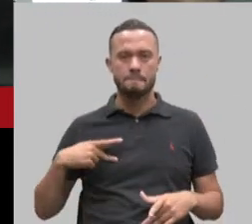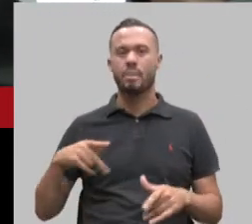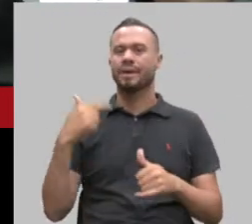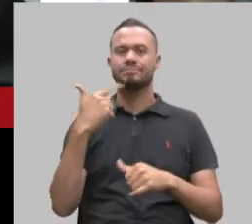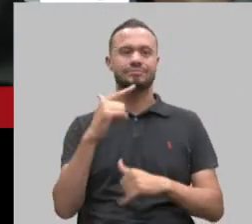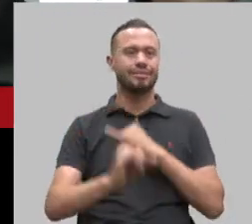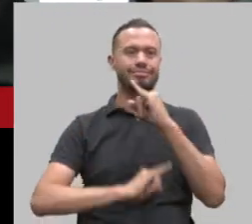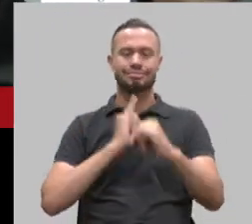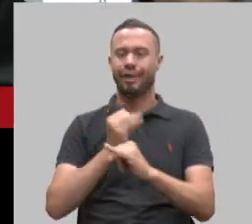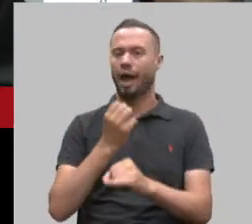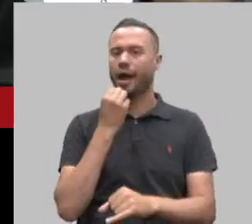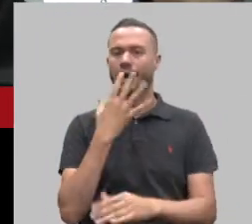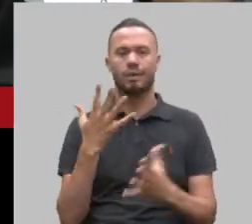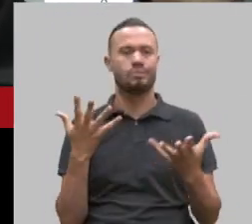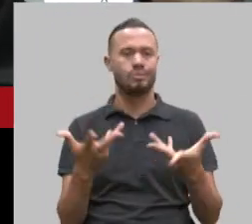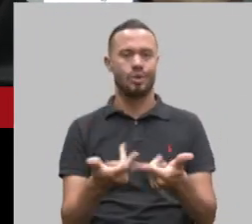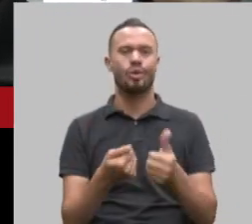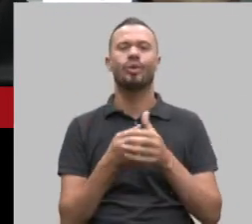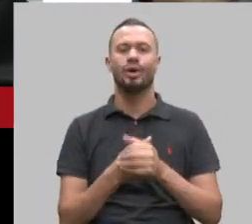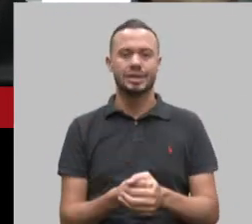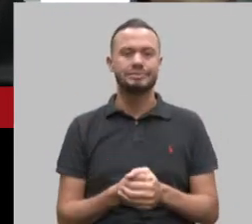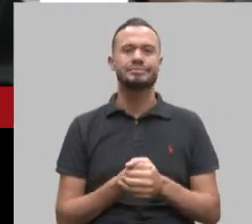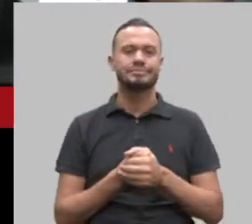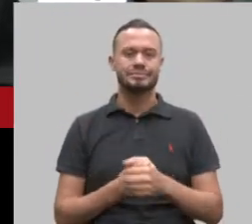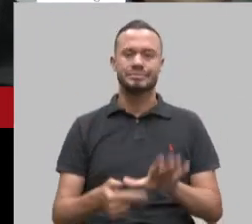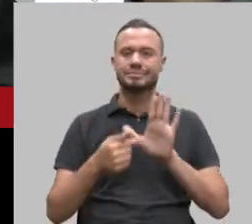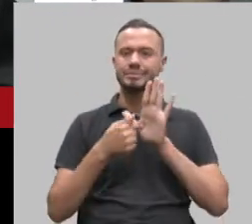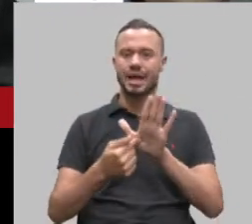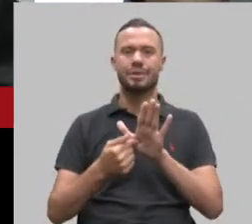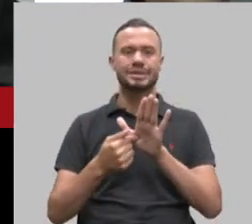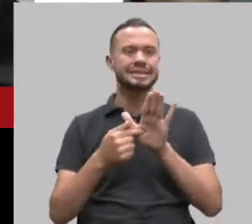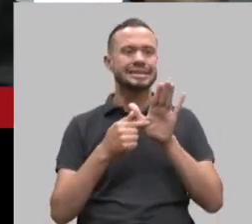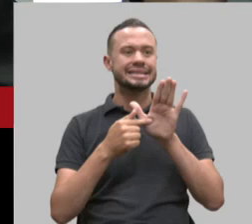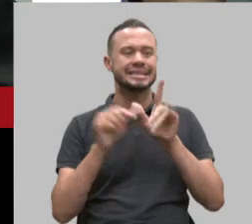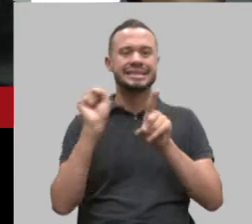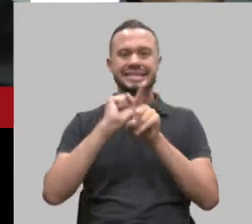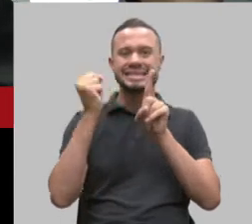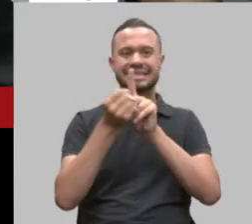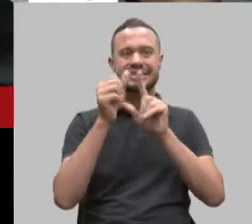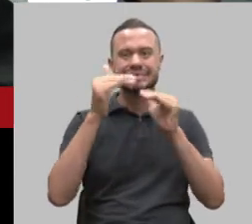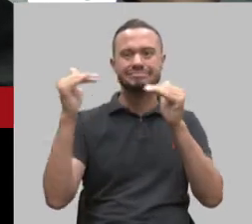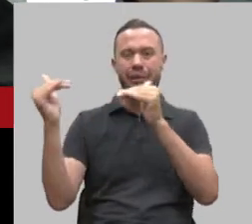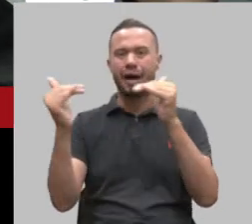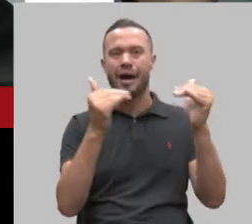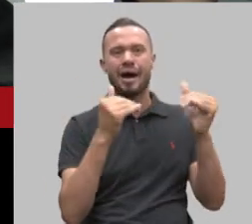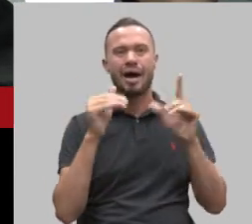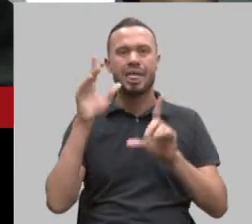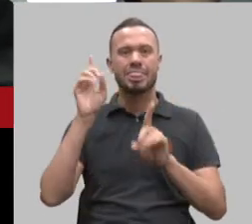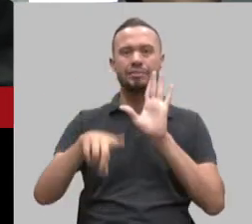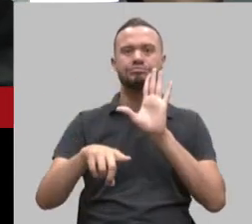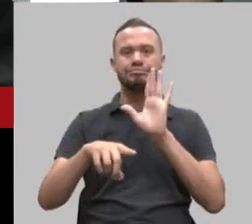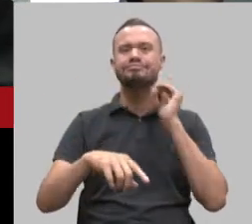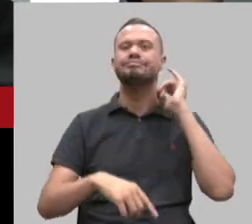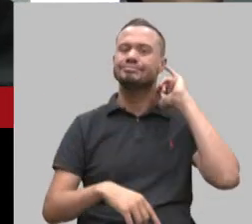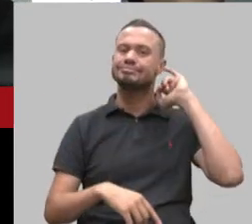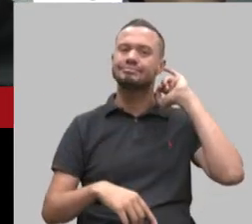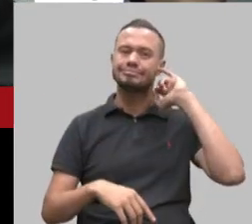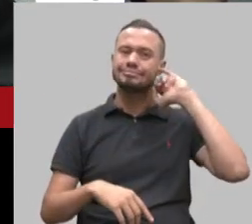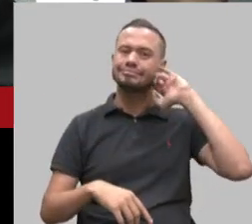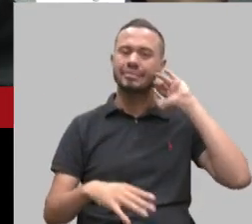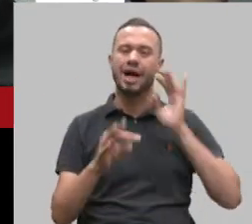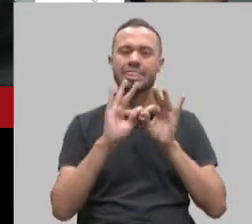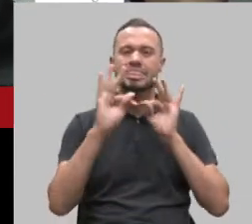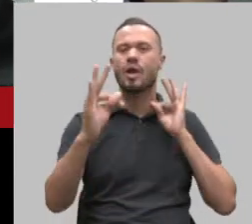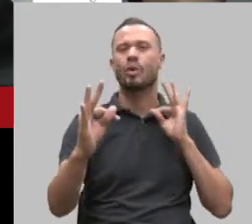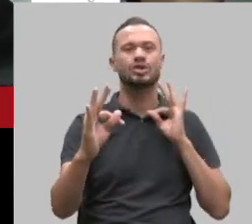qualidade e isso é Reflexo da desigualdade social isso tem nome desigualdade digital onde a tecnologia não está